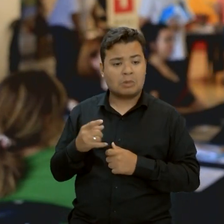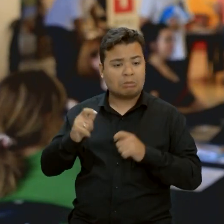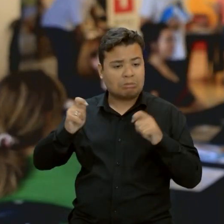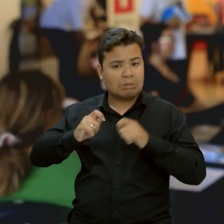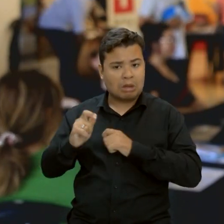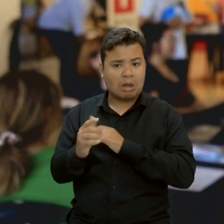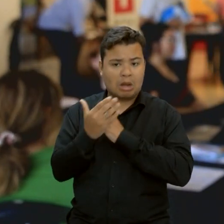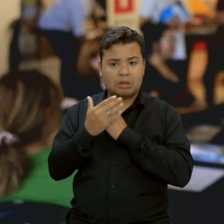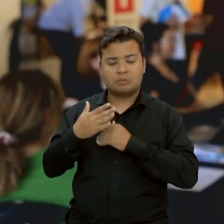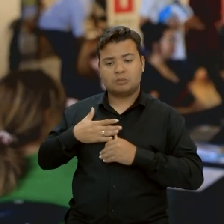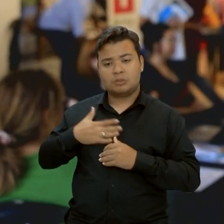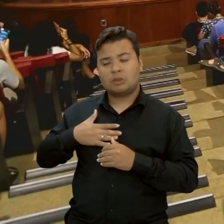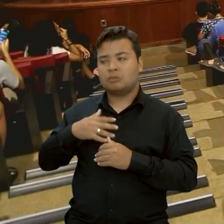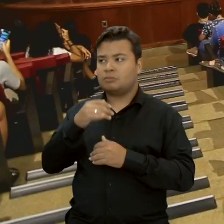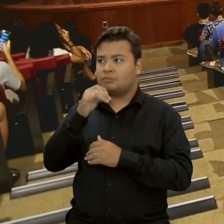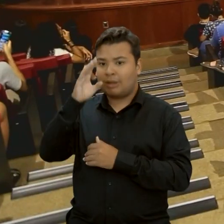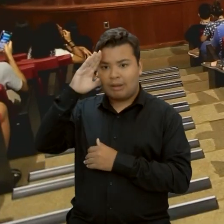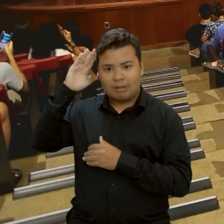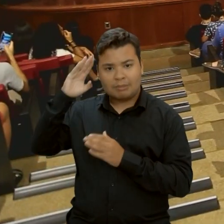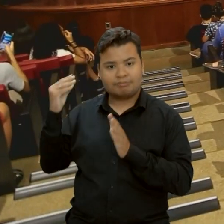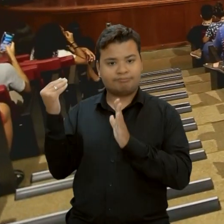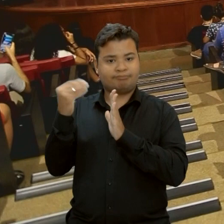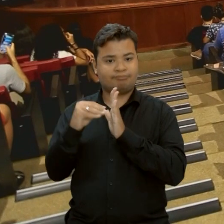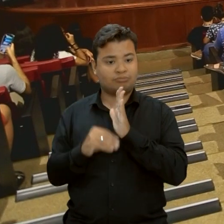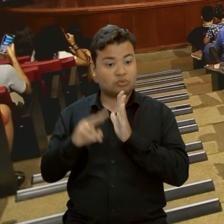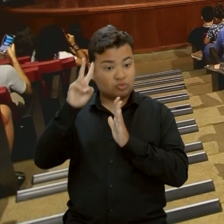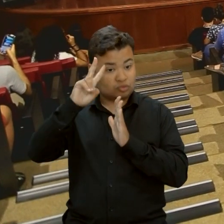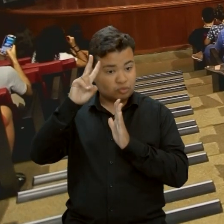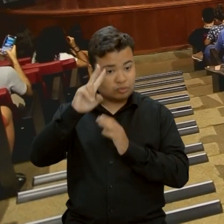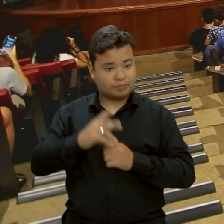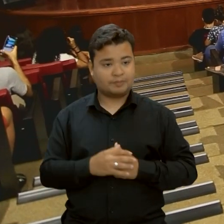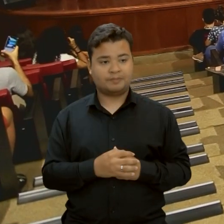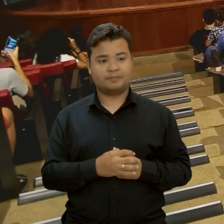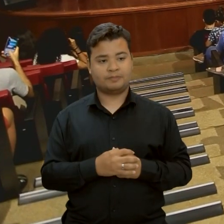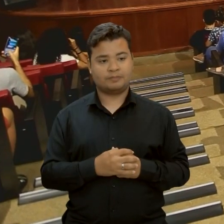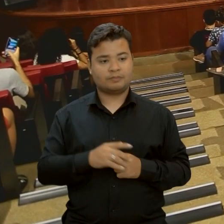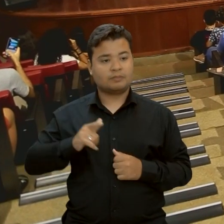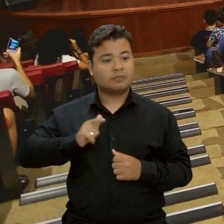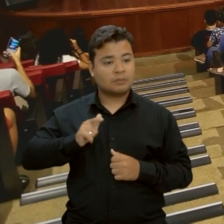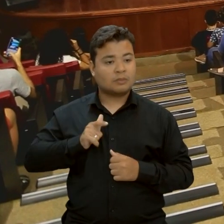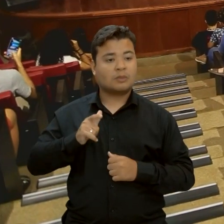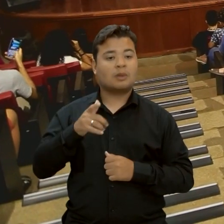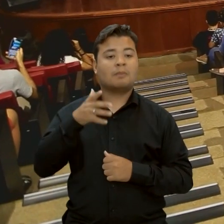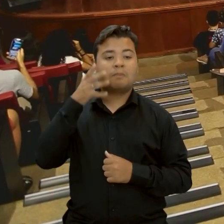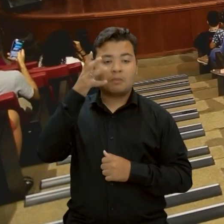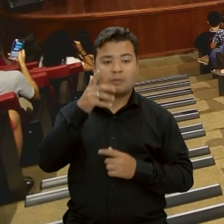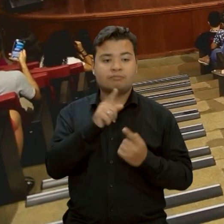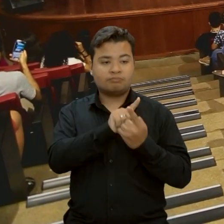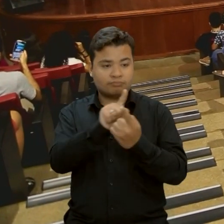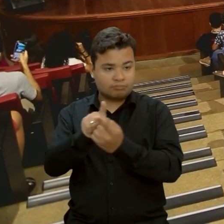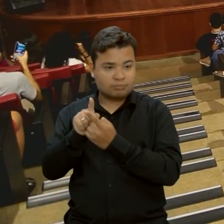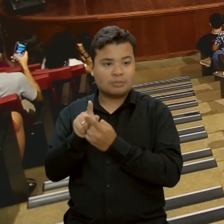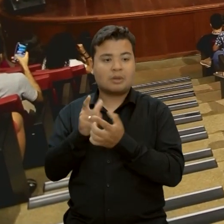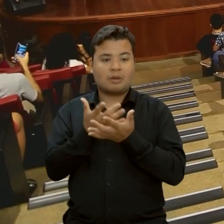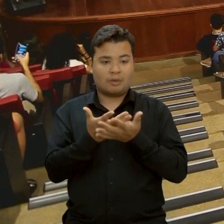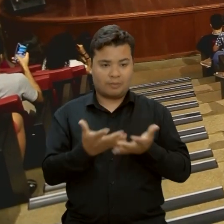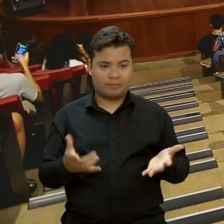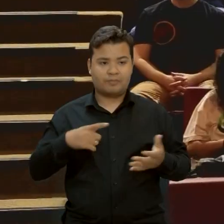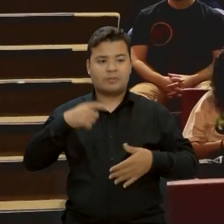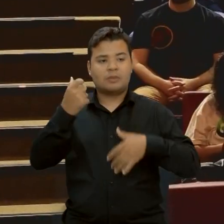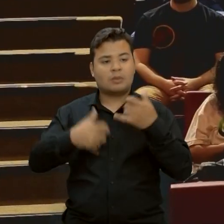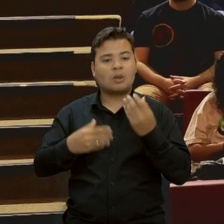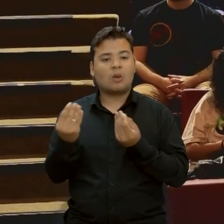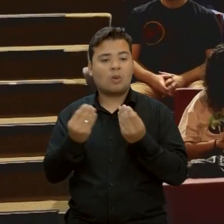meu histórico acadêmico. As palestras e atendimentos oferecidos durante o evento trataram sobre sistema de